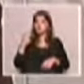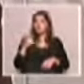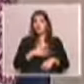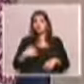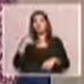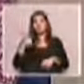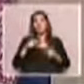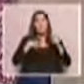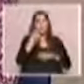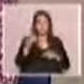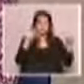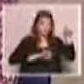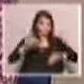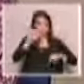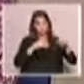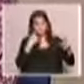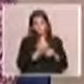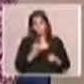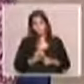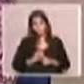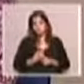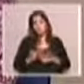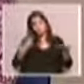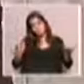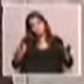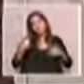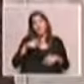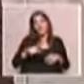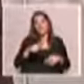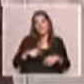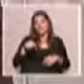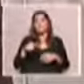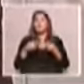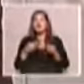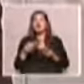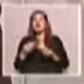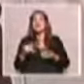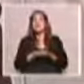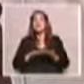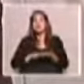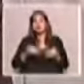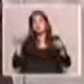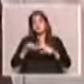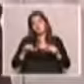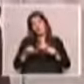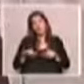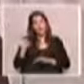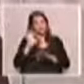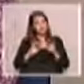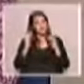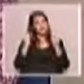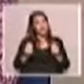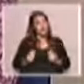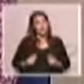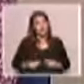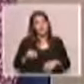não manipulados tem. E... Sim, não, enfim, a matéria-prima que está para aí é uma matéria-prima selecionada, digamos. Exatamente. Portanto, aqui fica uma outra